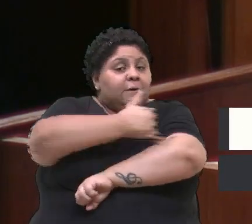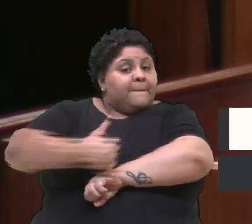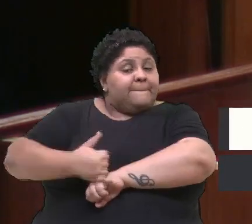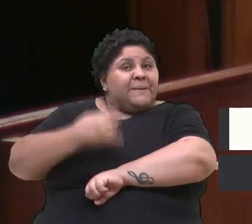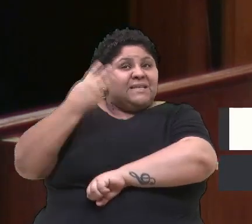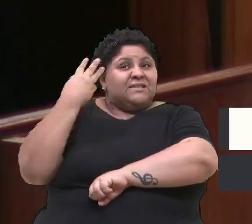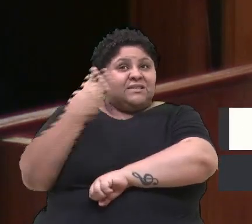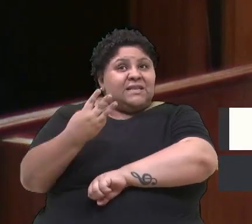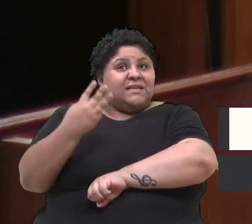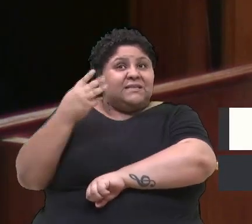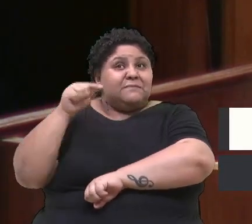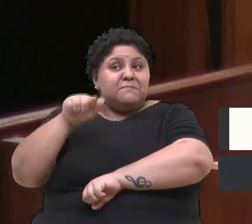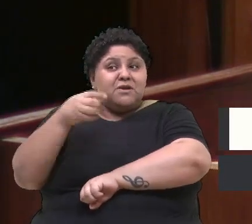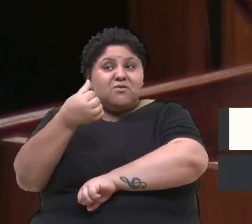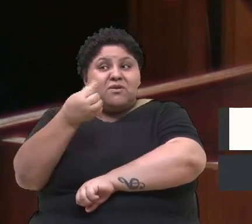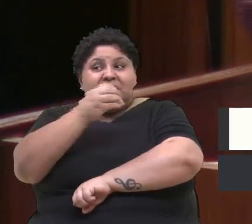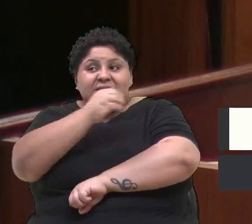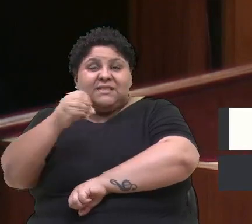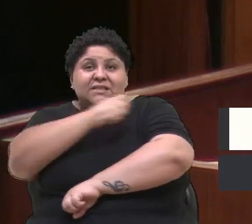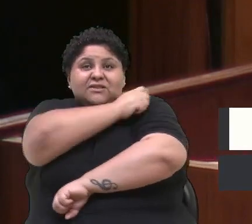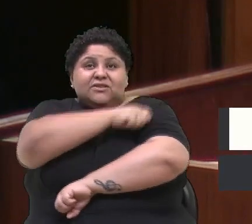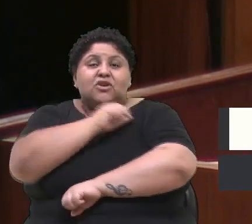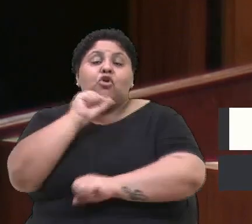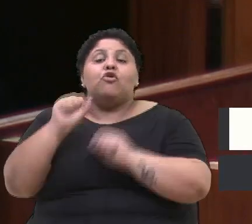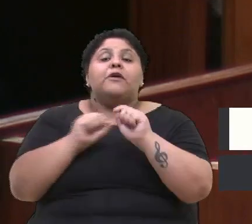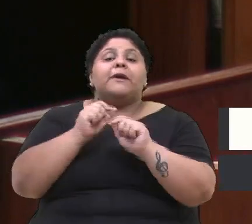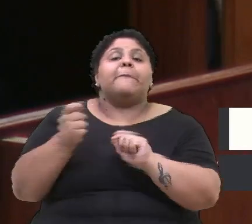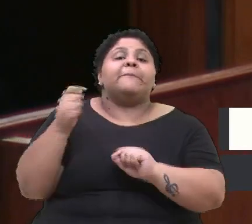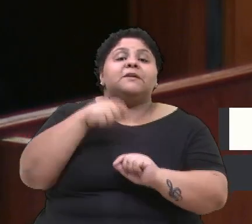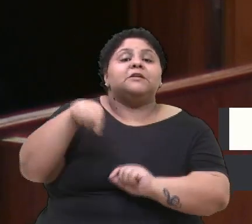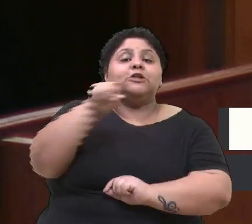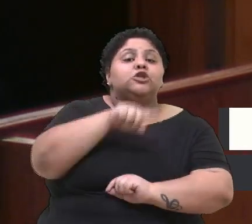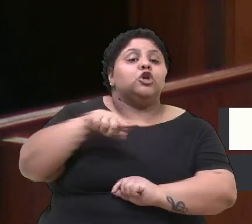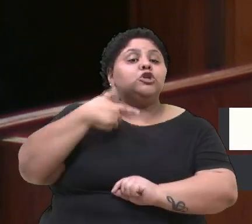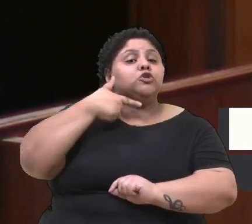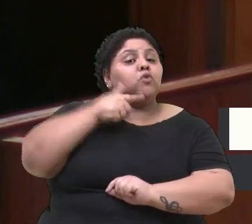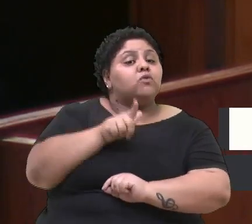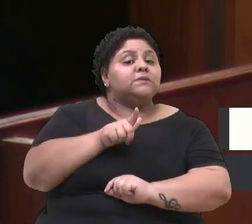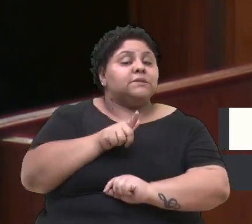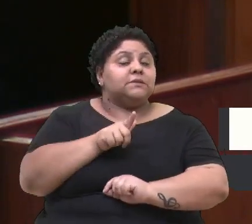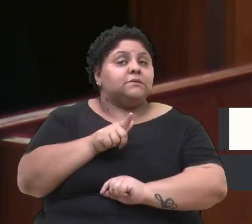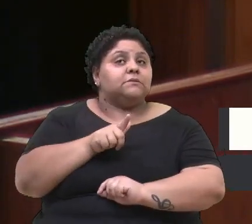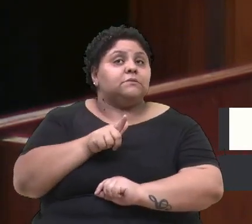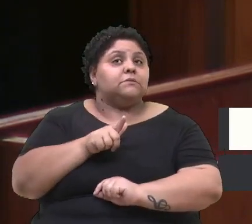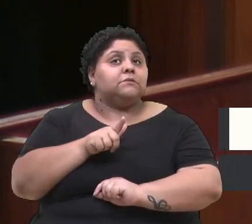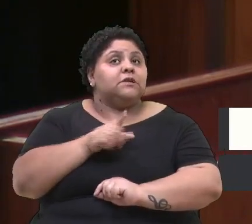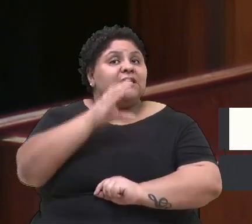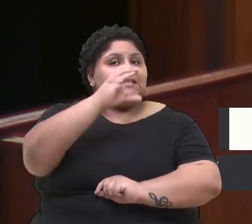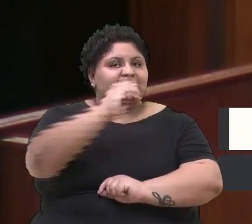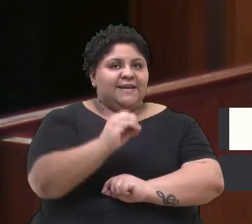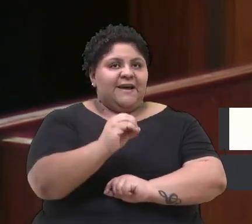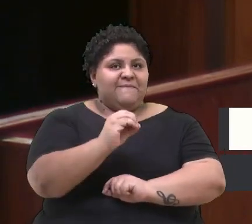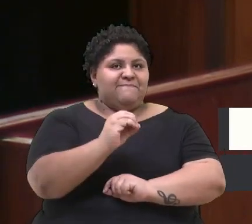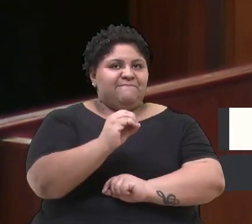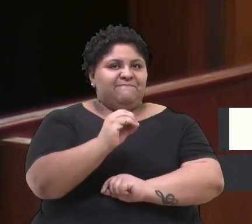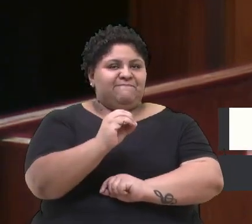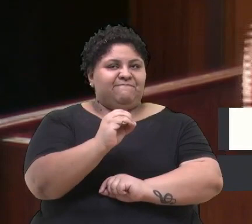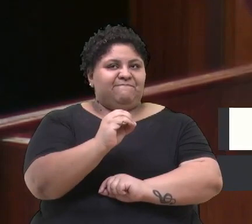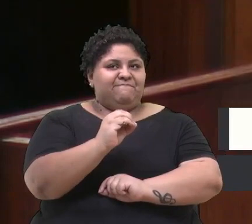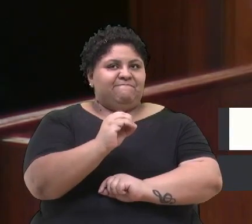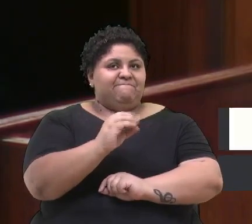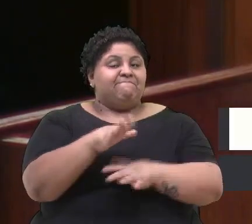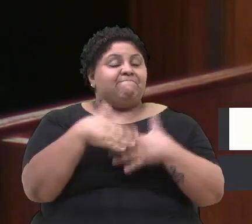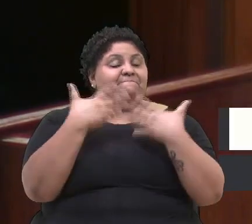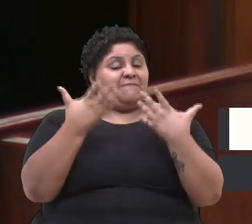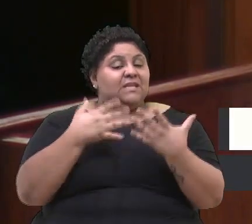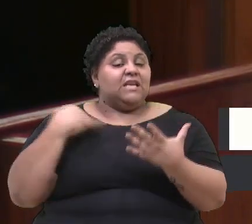alunos. É o que precisaria para nós conseguir zerar o déficit. Então, é importante o que está